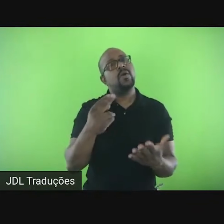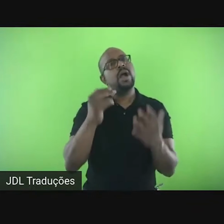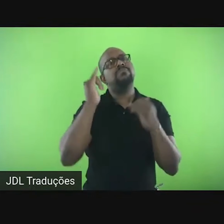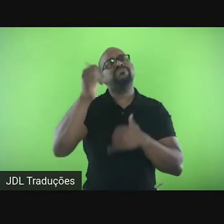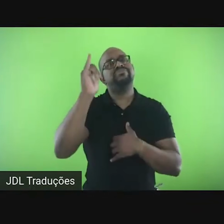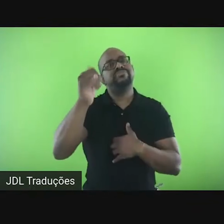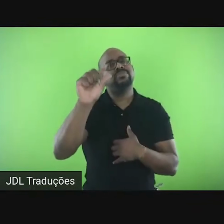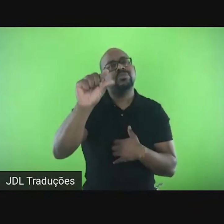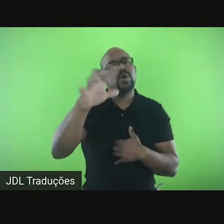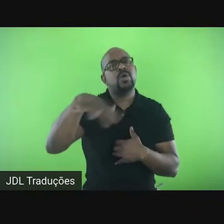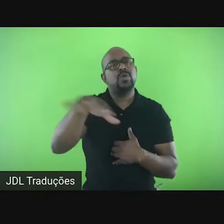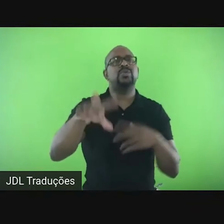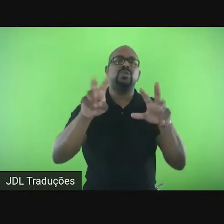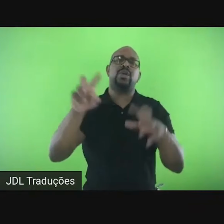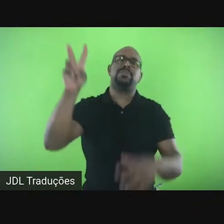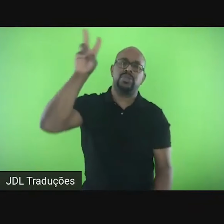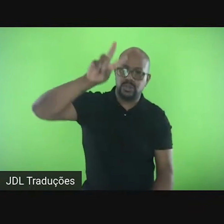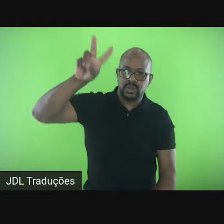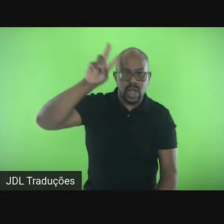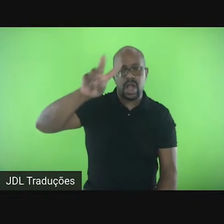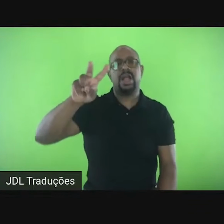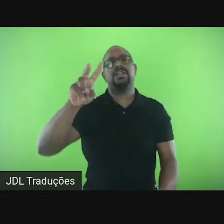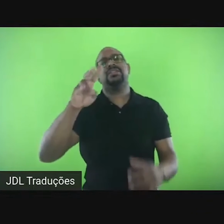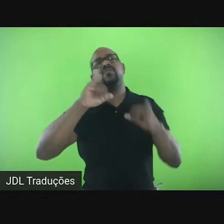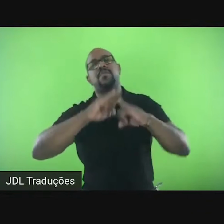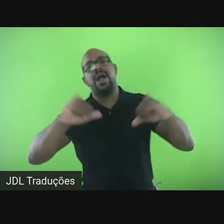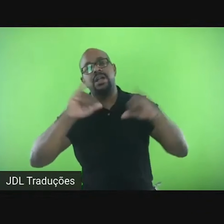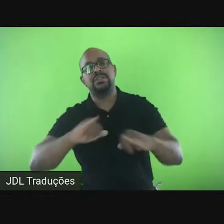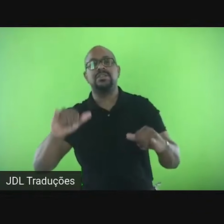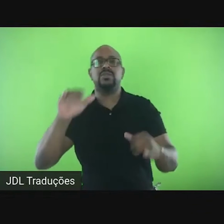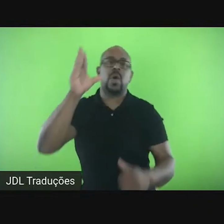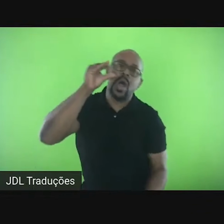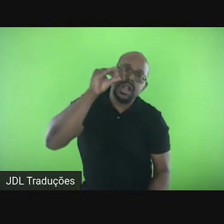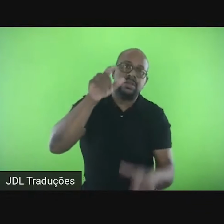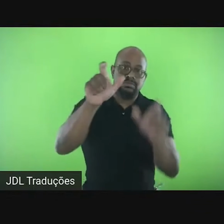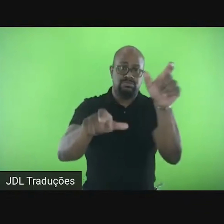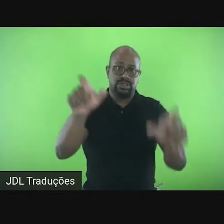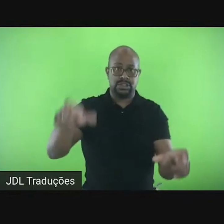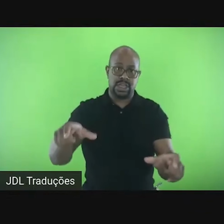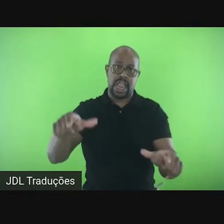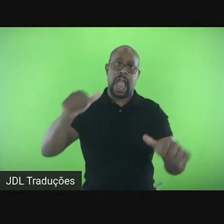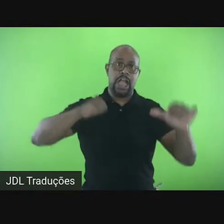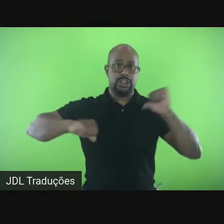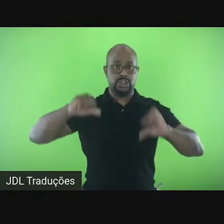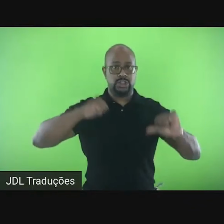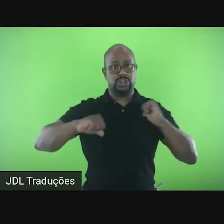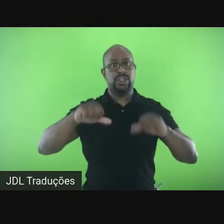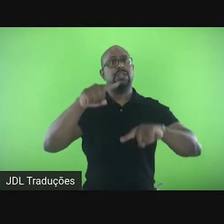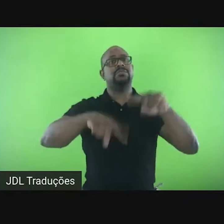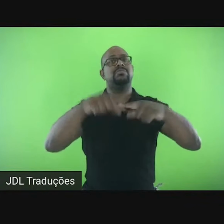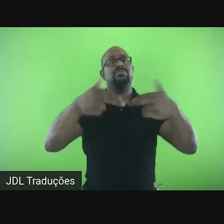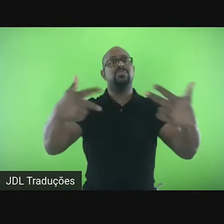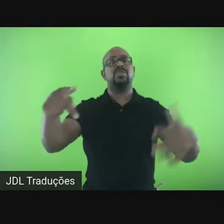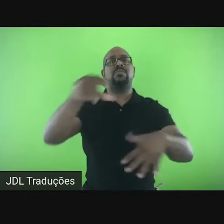pouco sobre histórias, informações, curiosidades de artistas e de suas obras que compõem o acervo